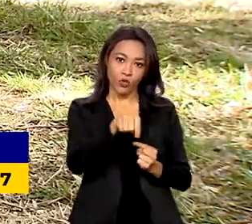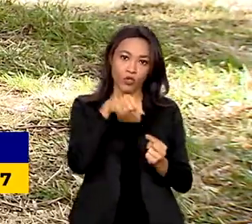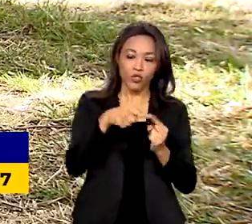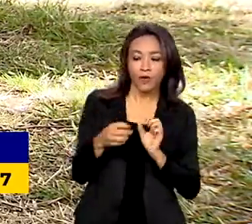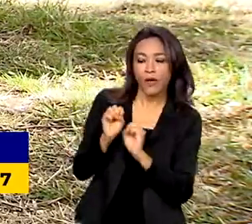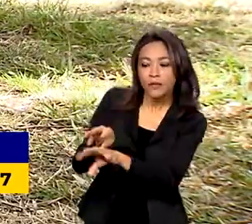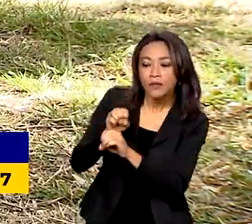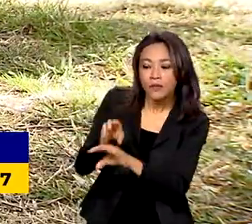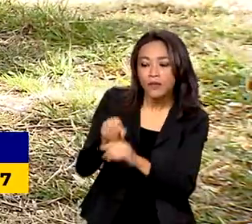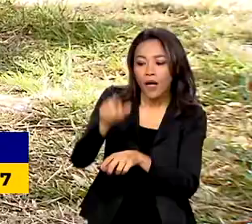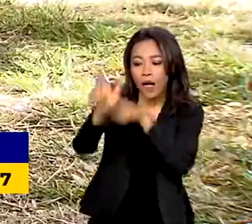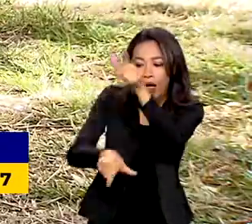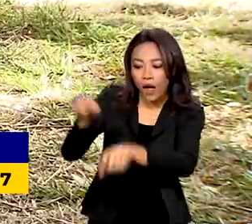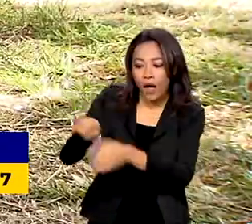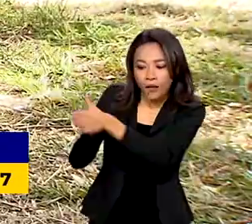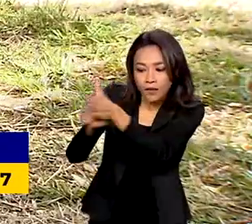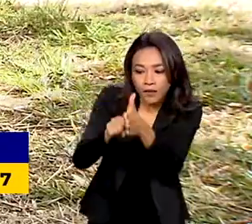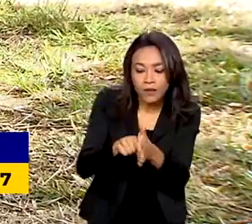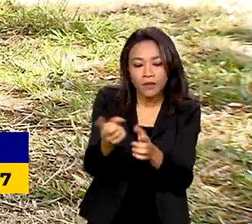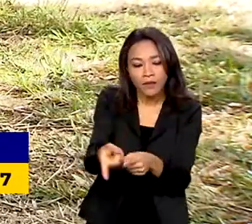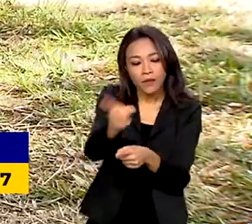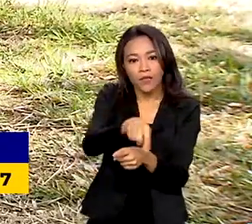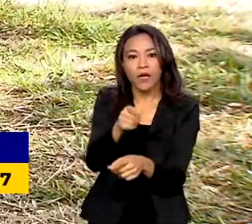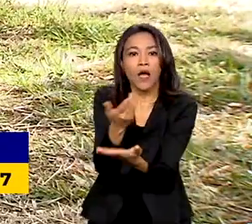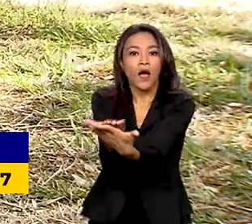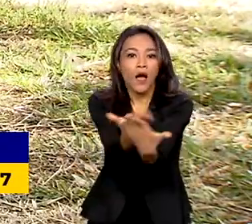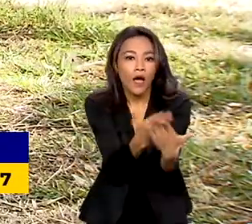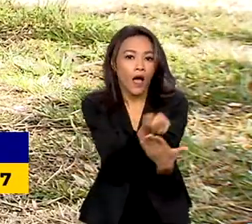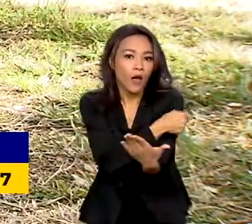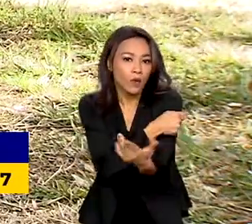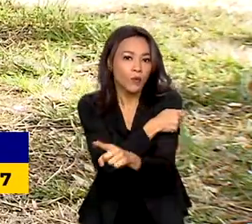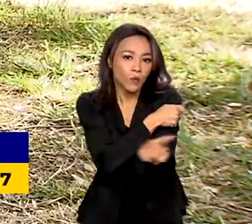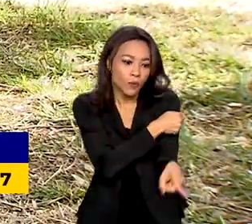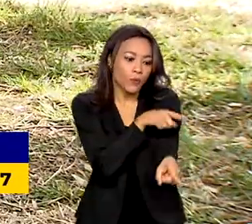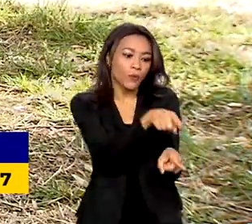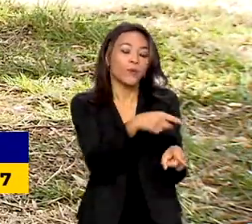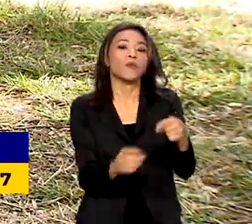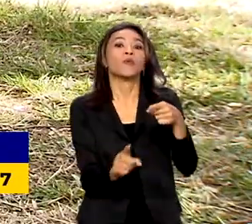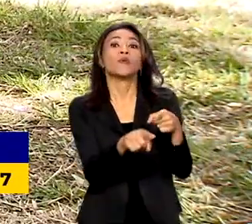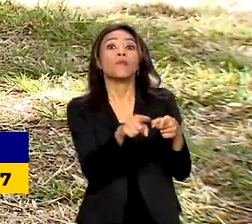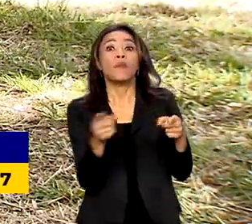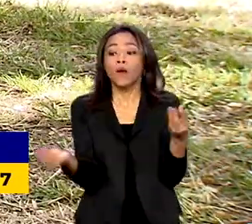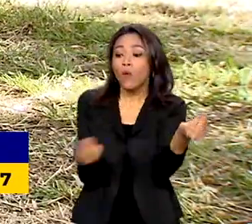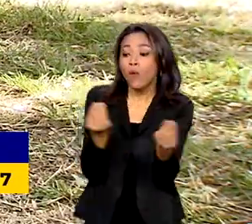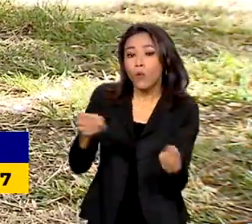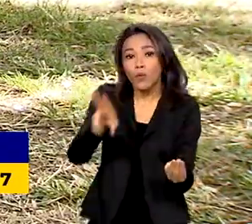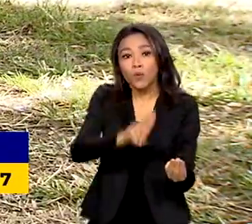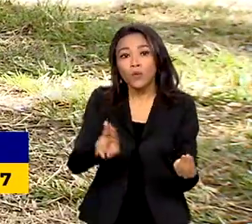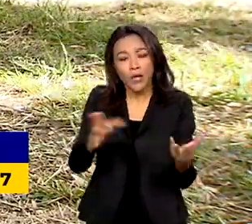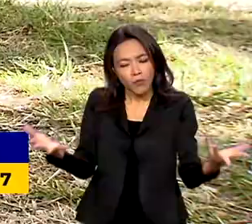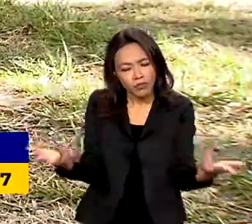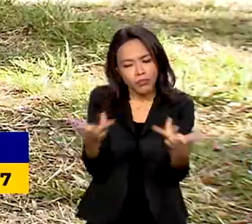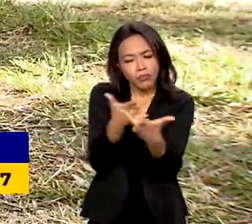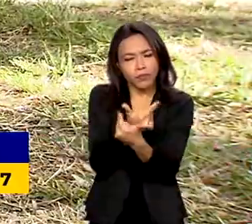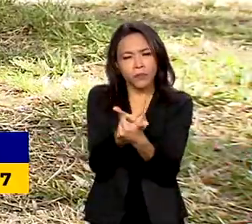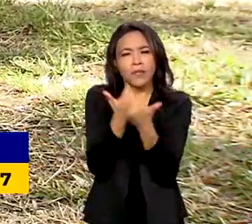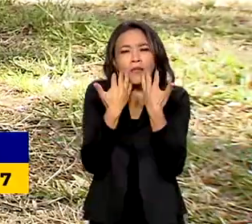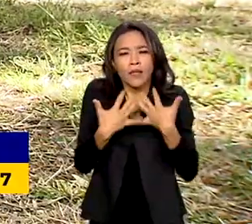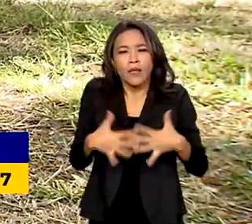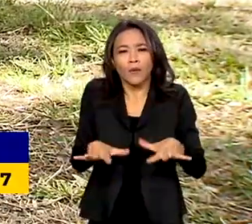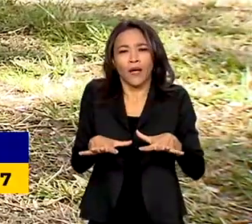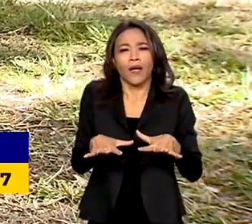pesquisadores e estudantes as vantagens de utilizar de forma mais eficiente os recursos naturais